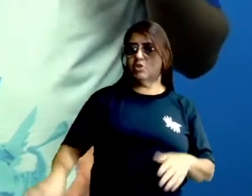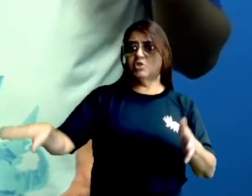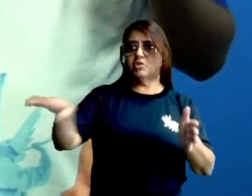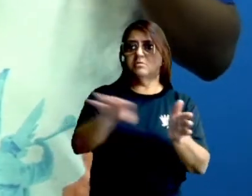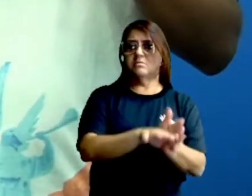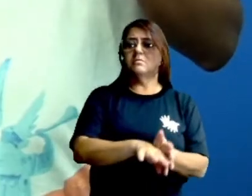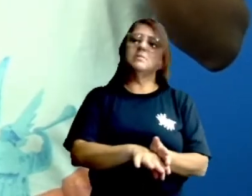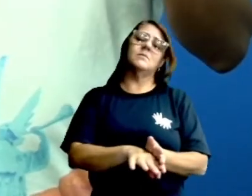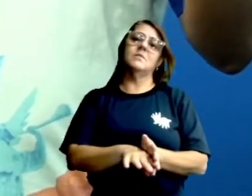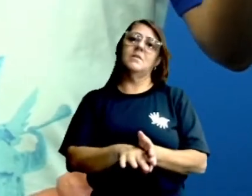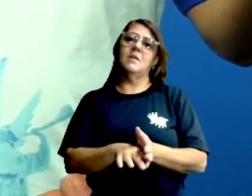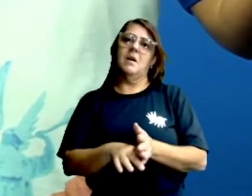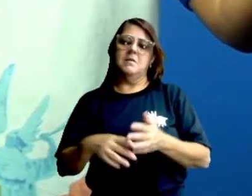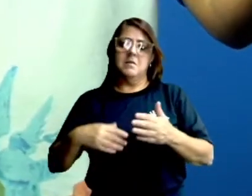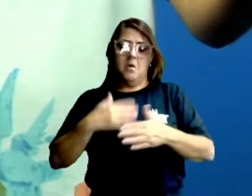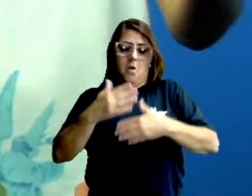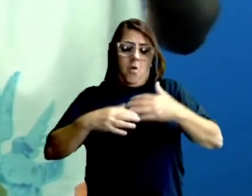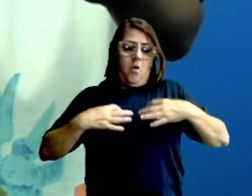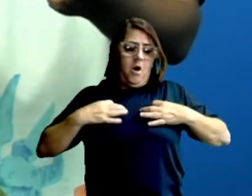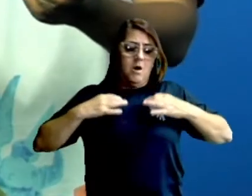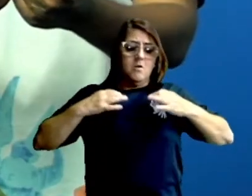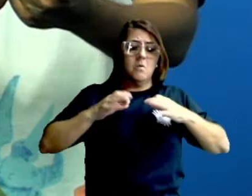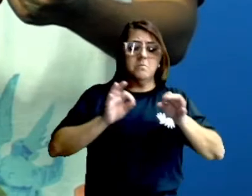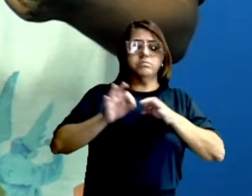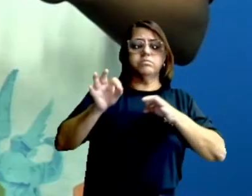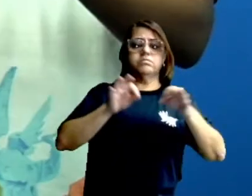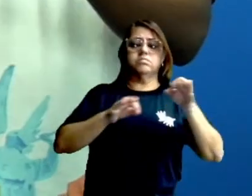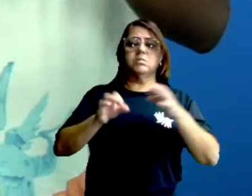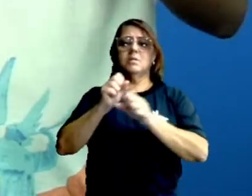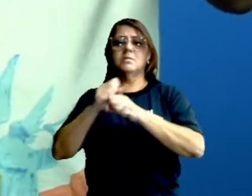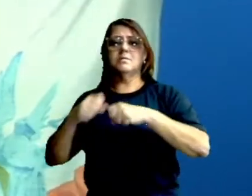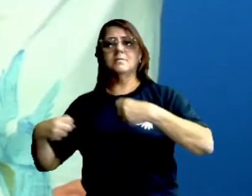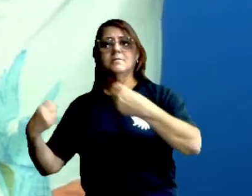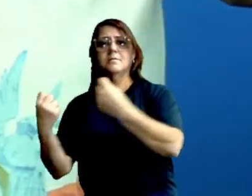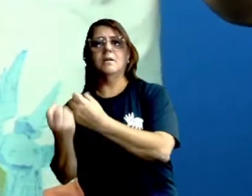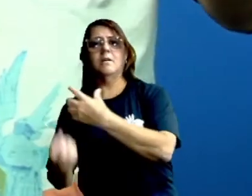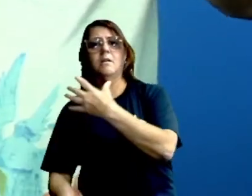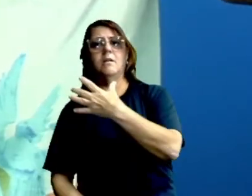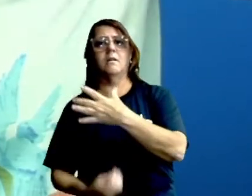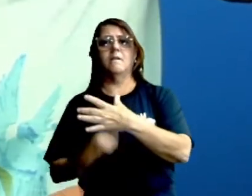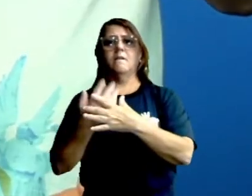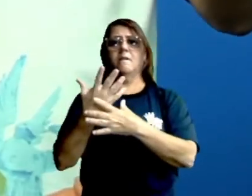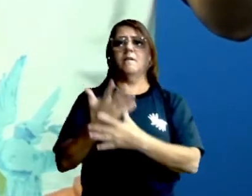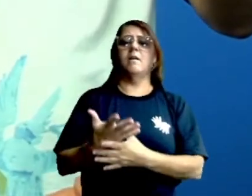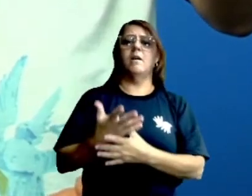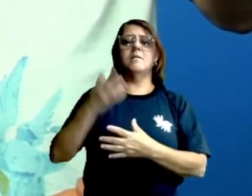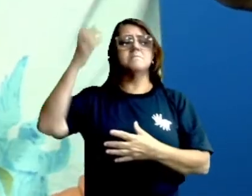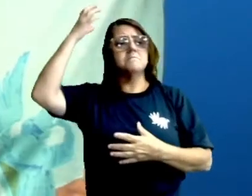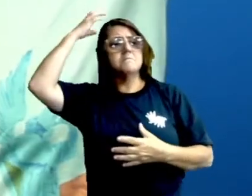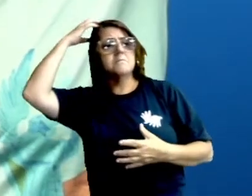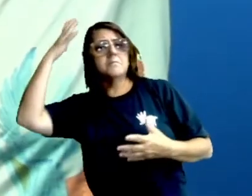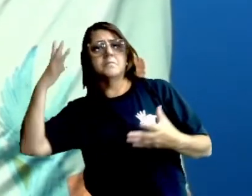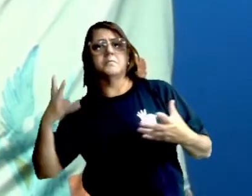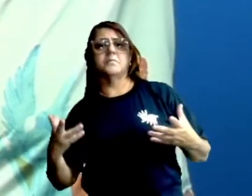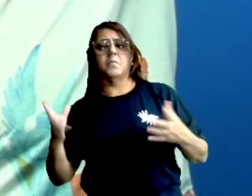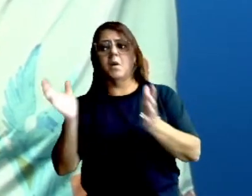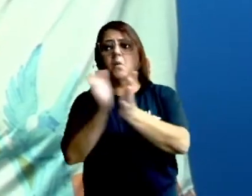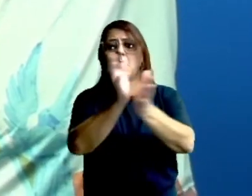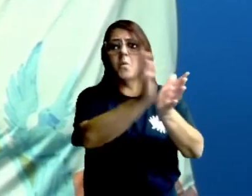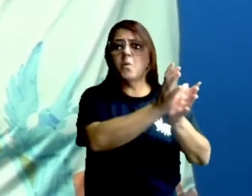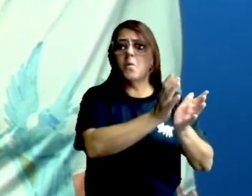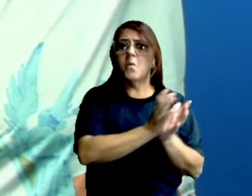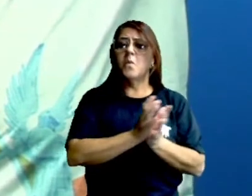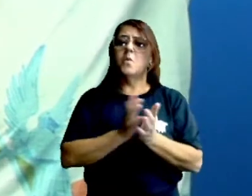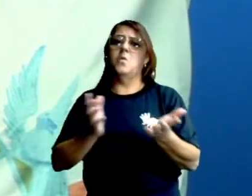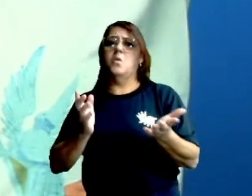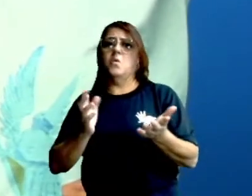a vestimenta, ele começa a se organizar socialmente, né, criar hierarquias sociais, ter grupos